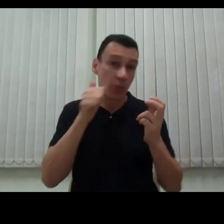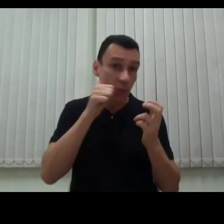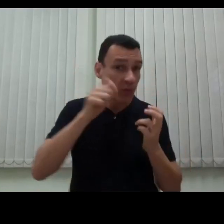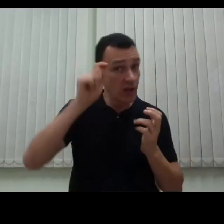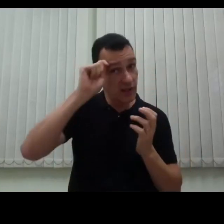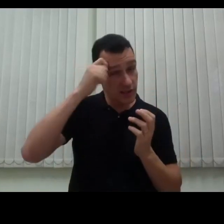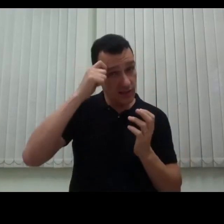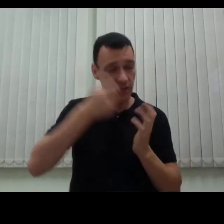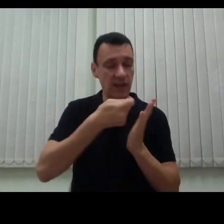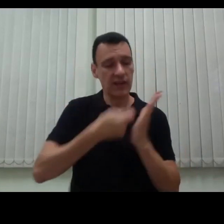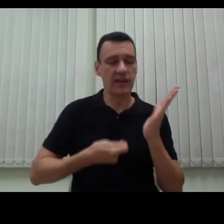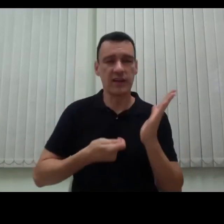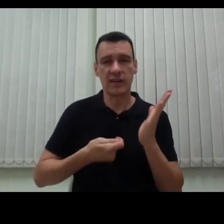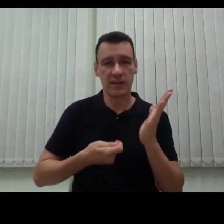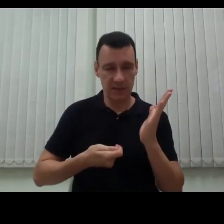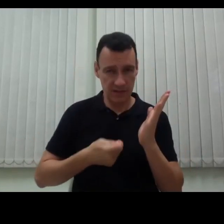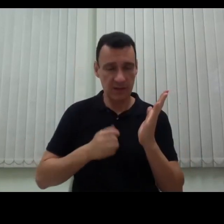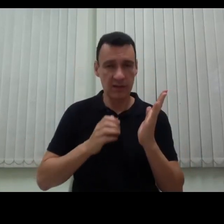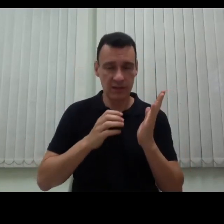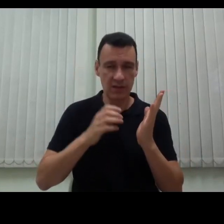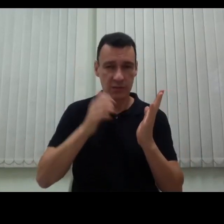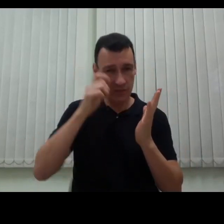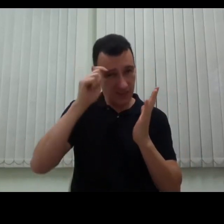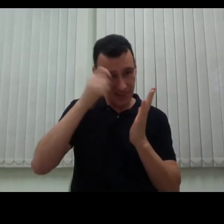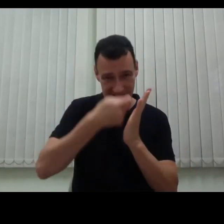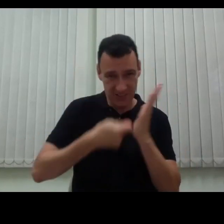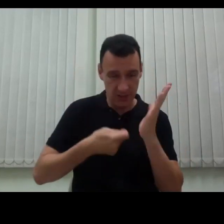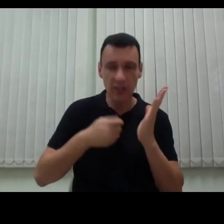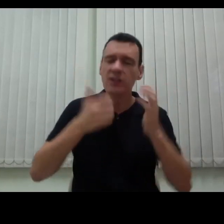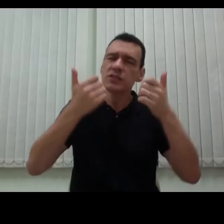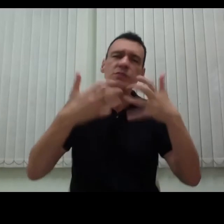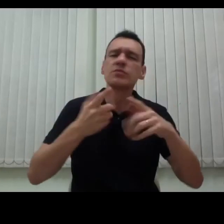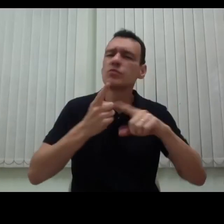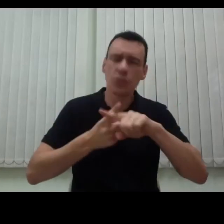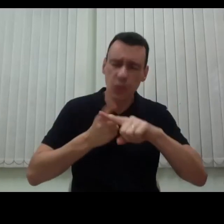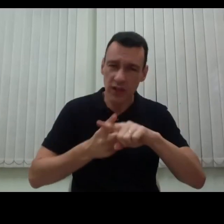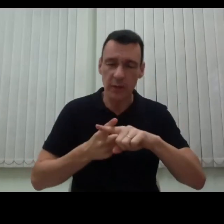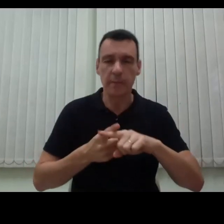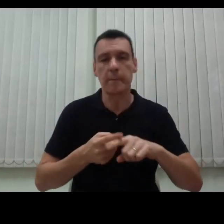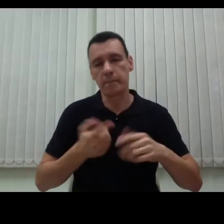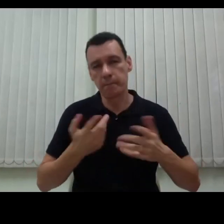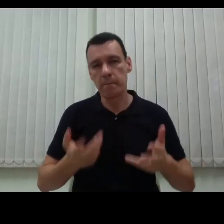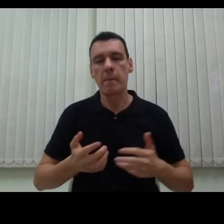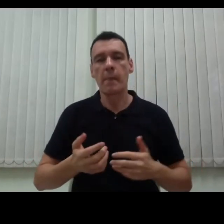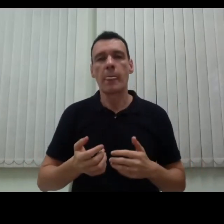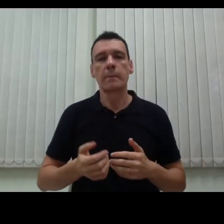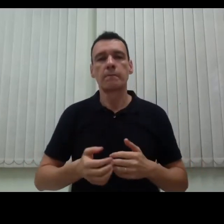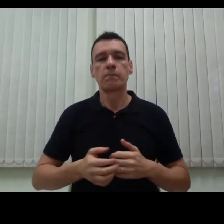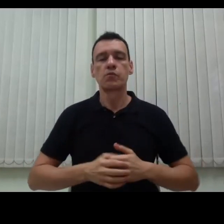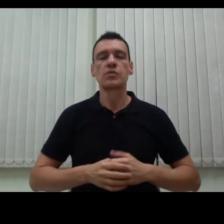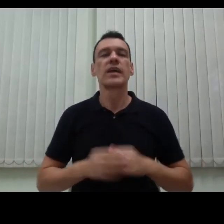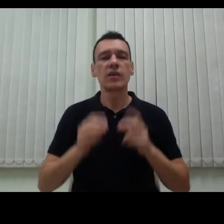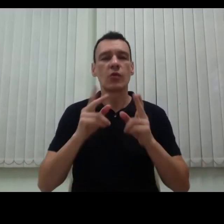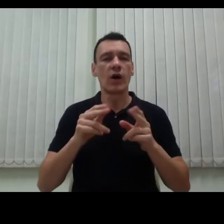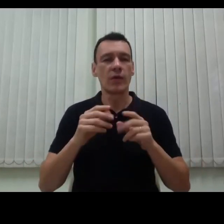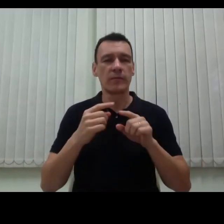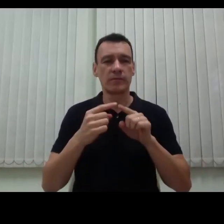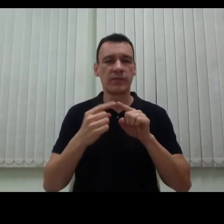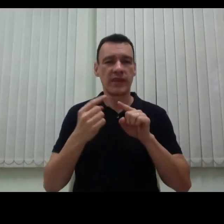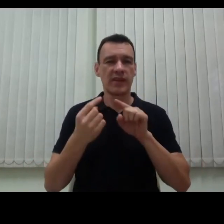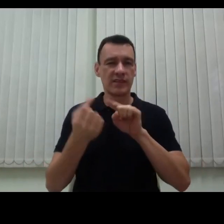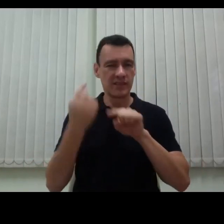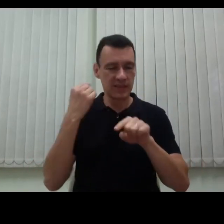introduzir, apresentar essas autoras? Porque exatamente pelo que Conceição Evaristo vem falando, pelo que a